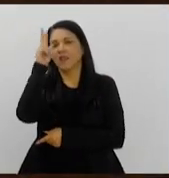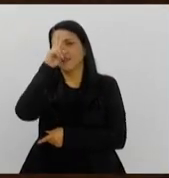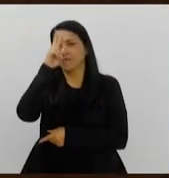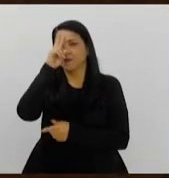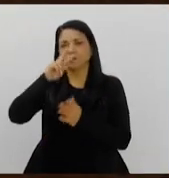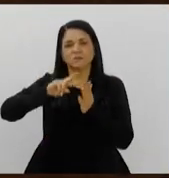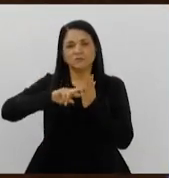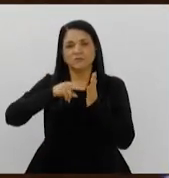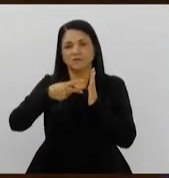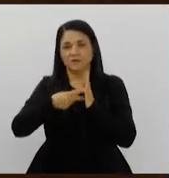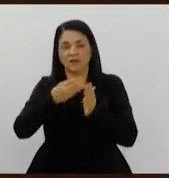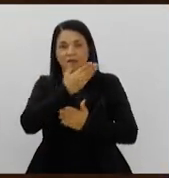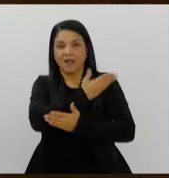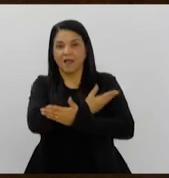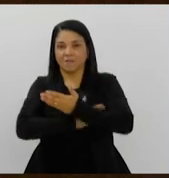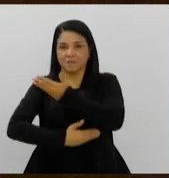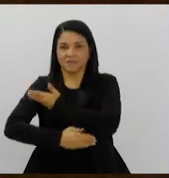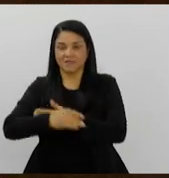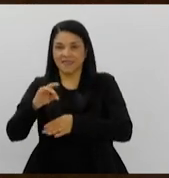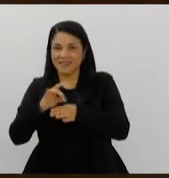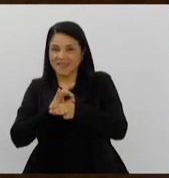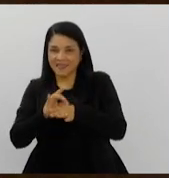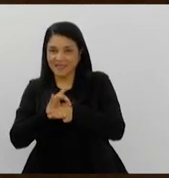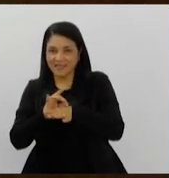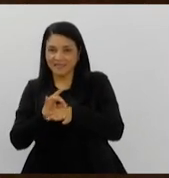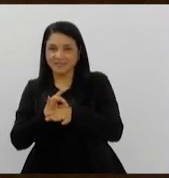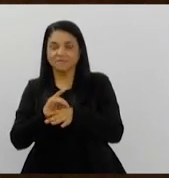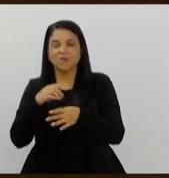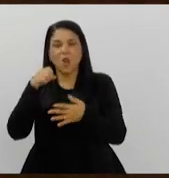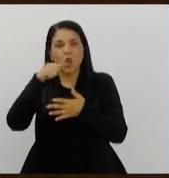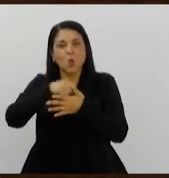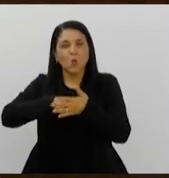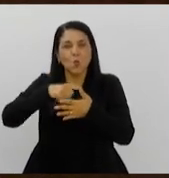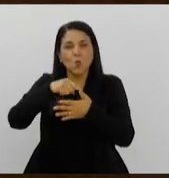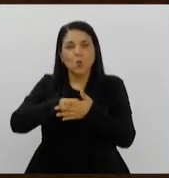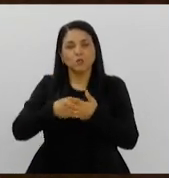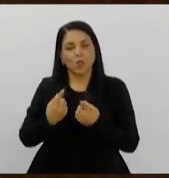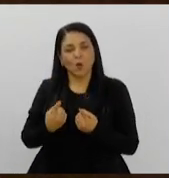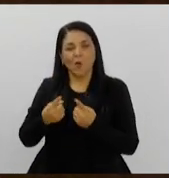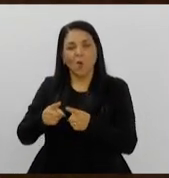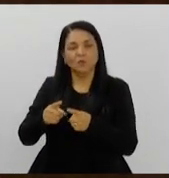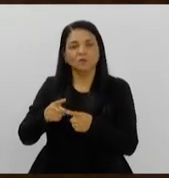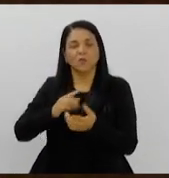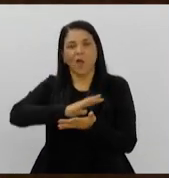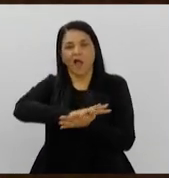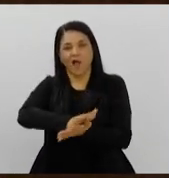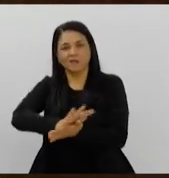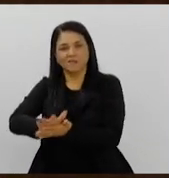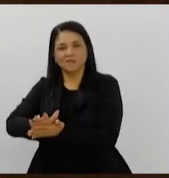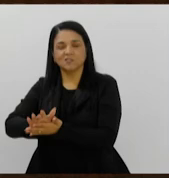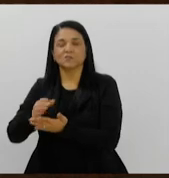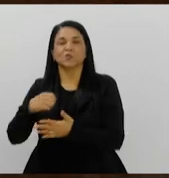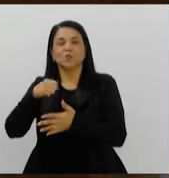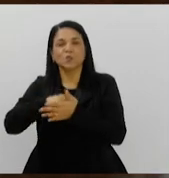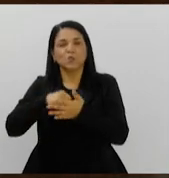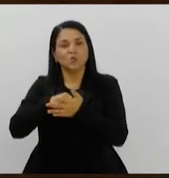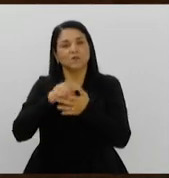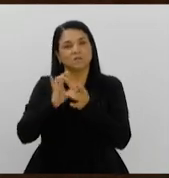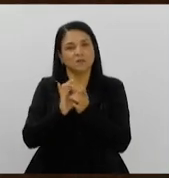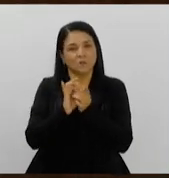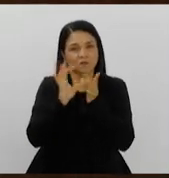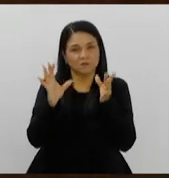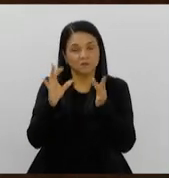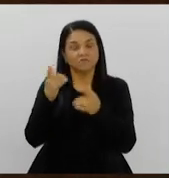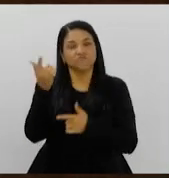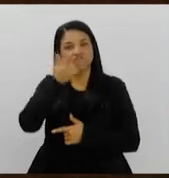os camisas negras, é a história de luta contra o racismo, a história de luta pela democracia, que fez com que o